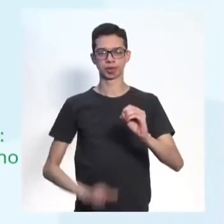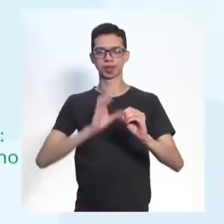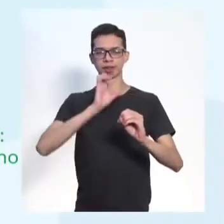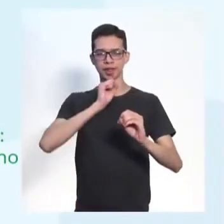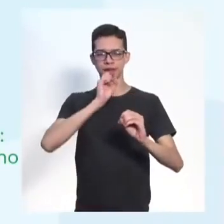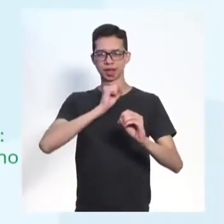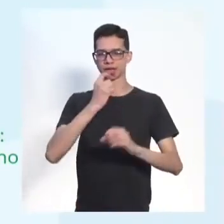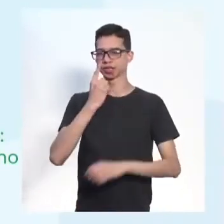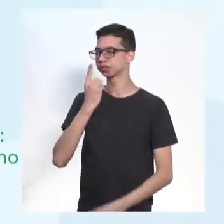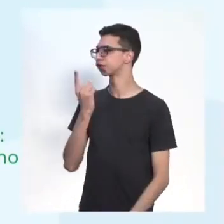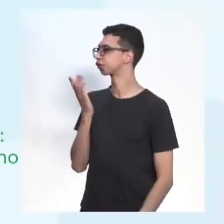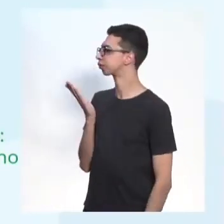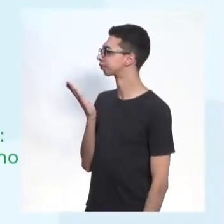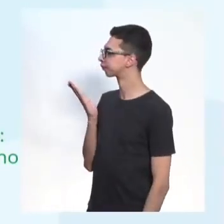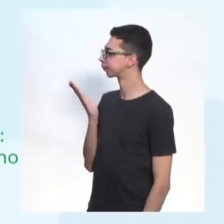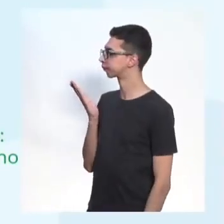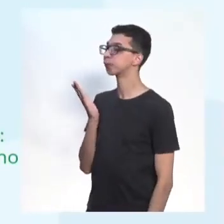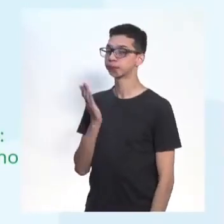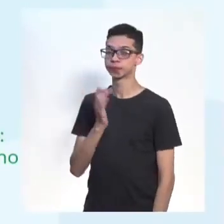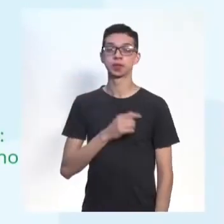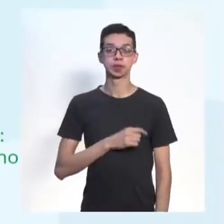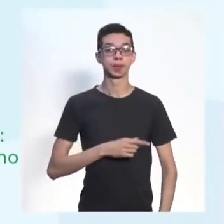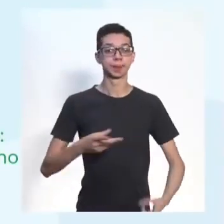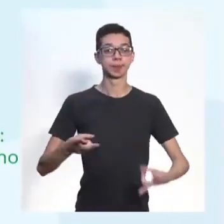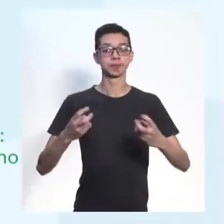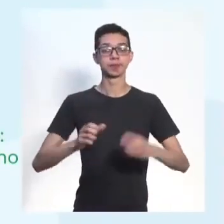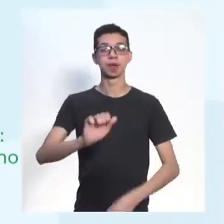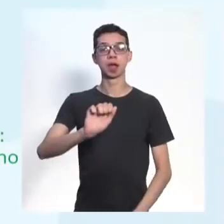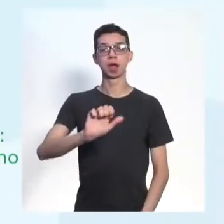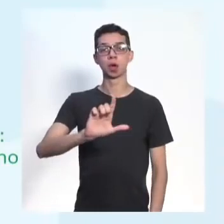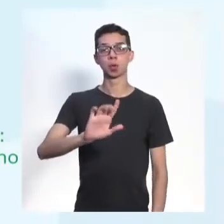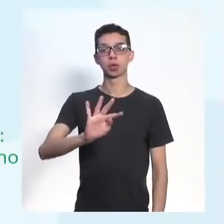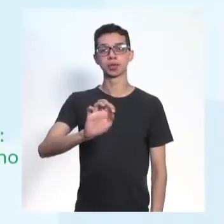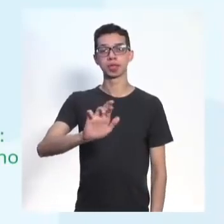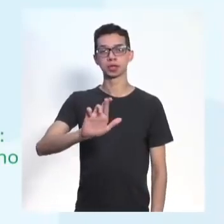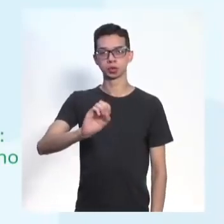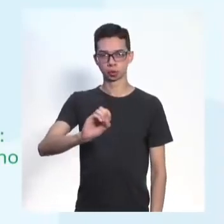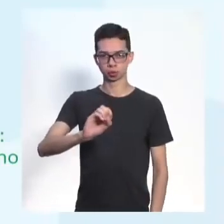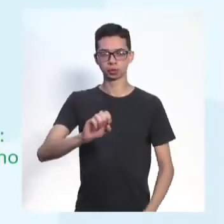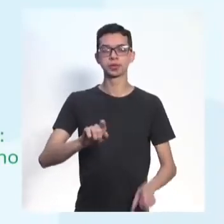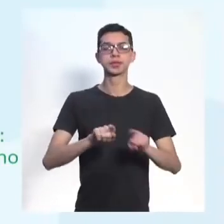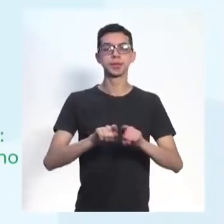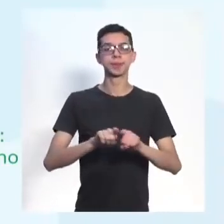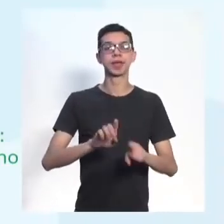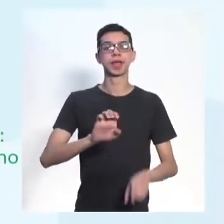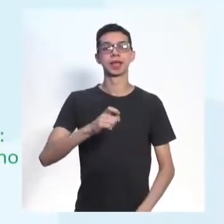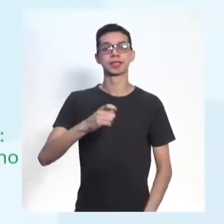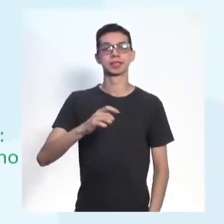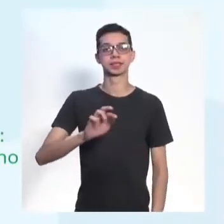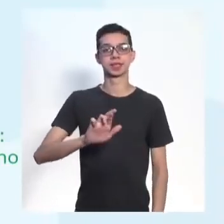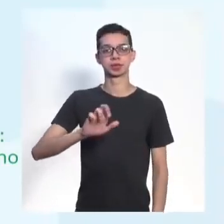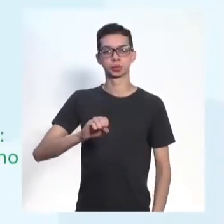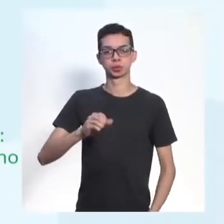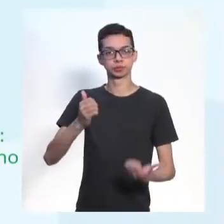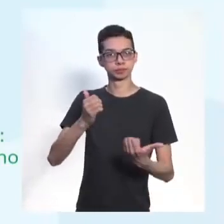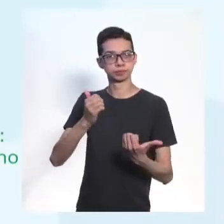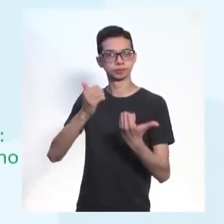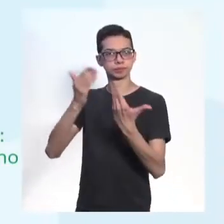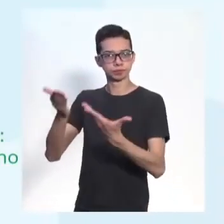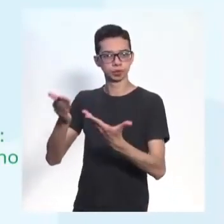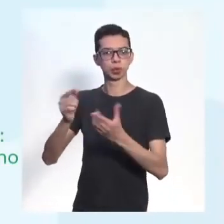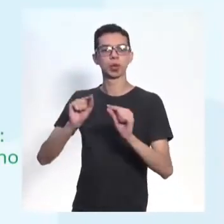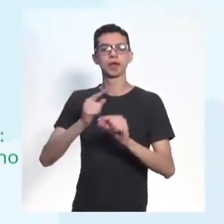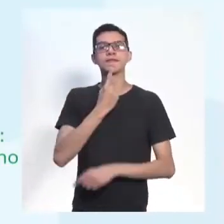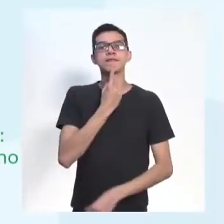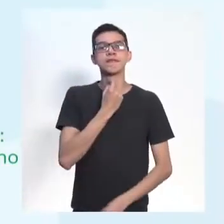laranja, eu posso ver que ele é alterno externo do ângulo vermelho. O